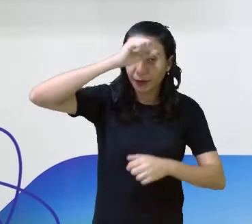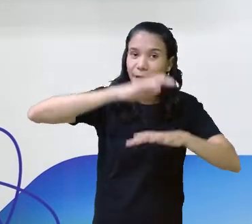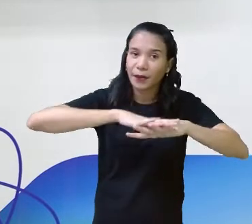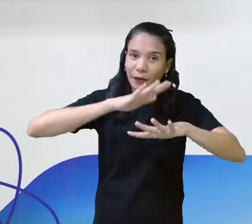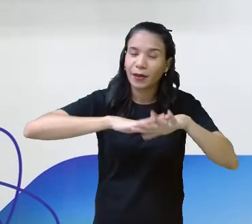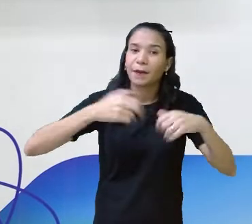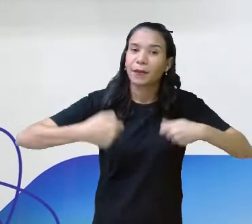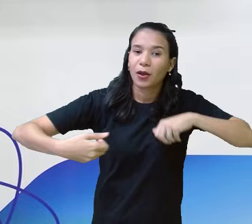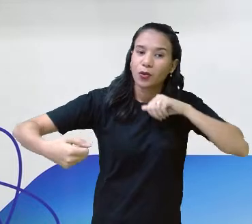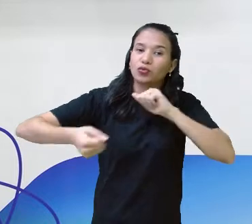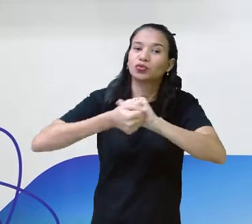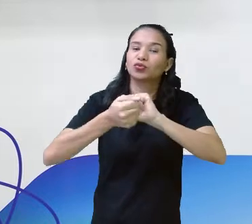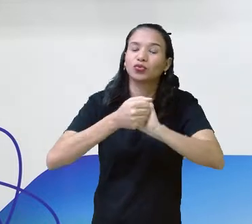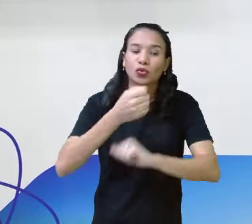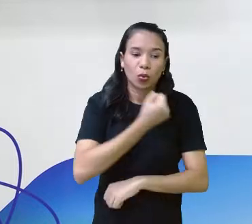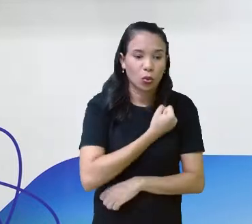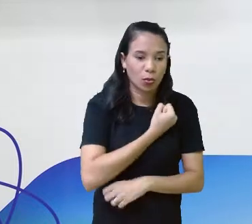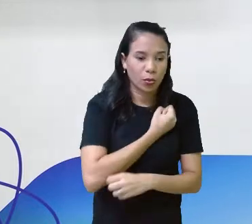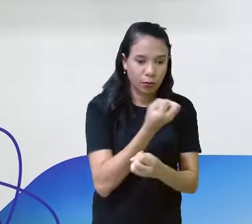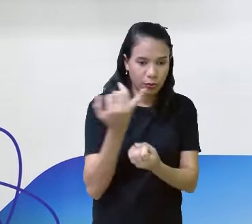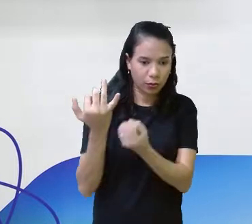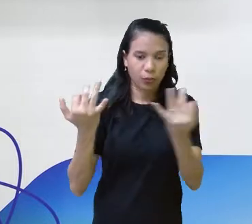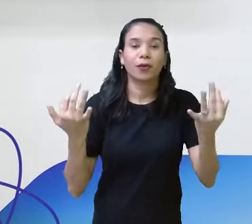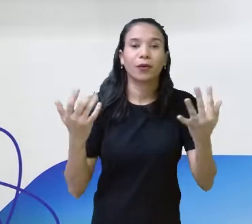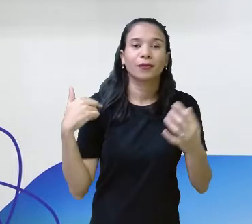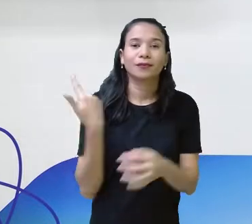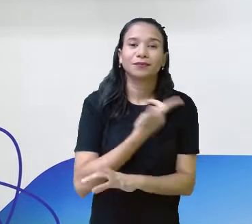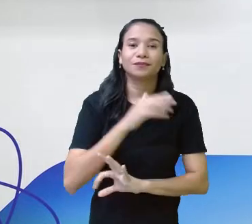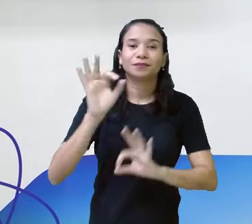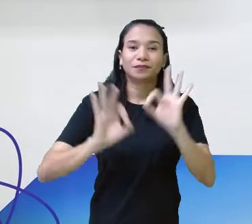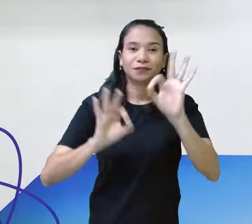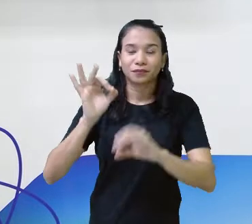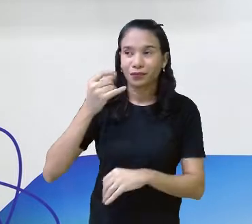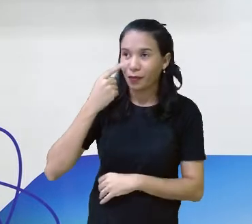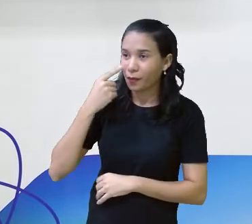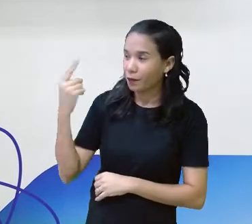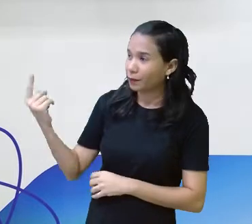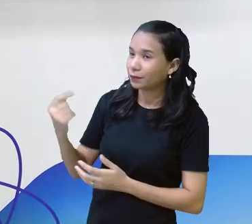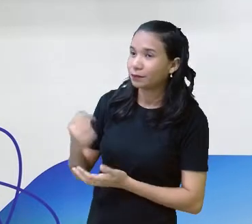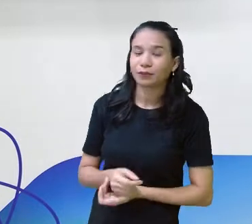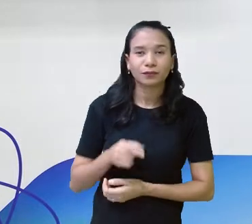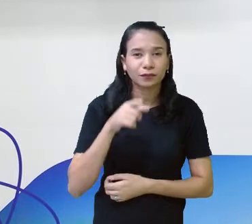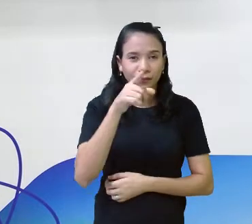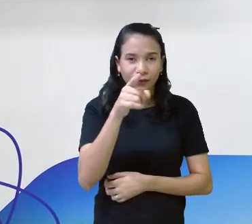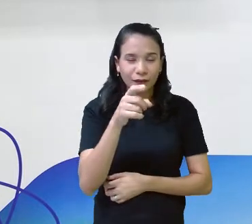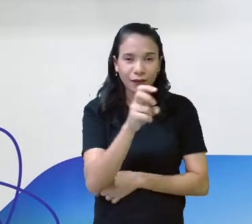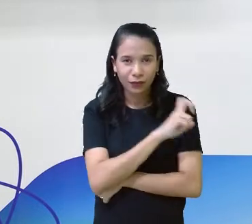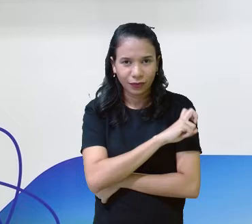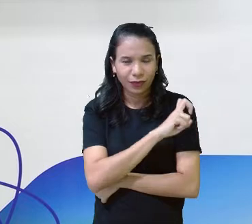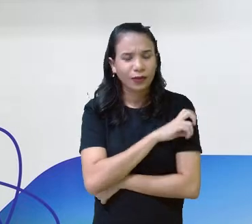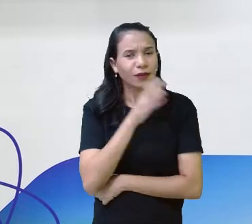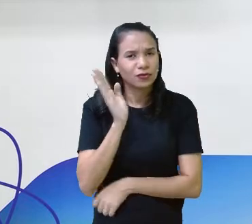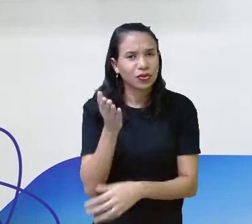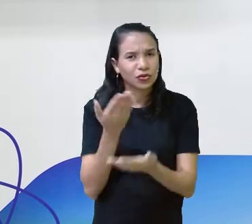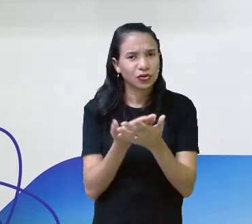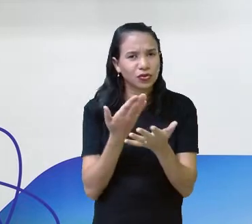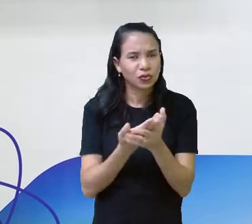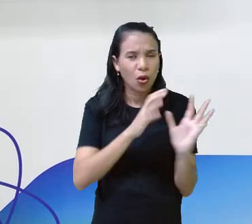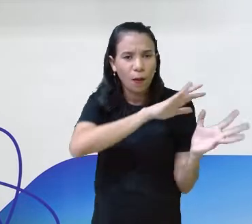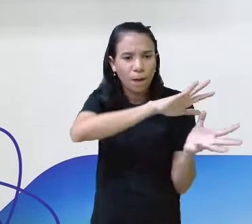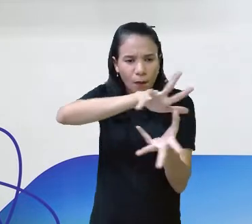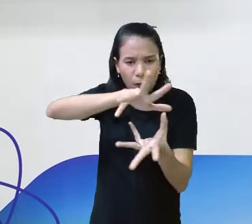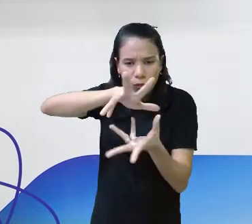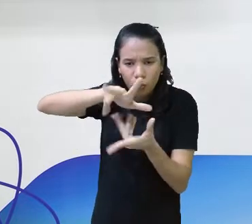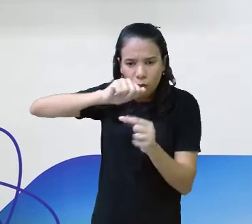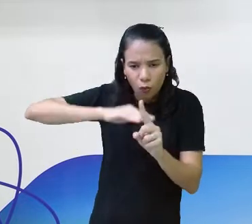ela, né? A gente vai trabalhar naquela de números, dali a gente vai se organizando. Então vamos lá. Você, quinto ano, já trabalhou na sua sala de aula aquecimento